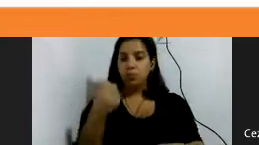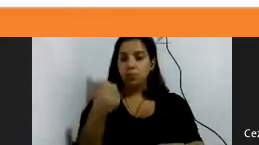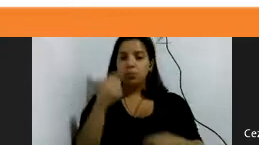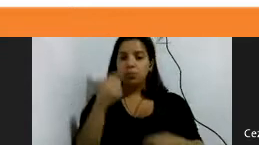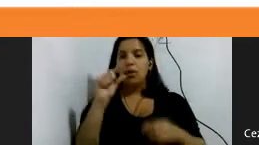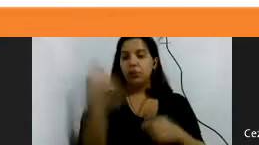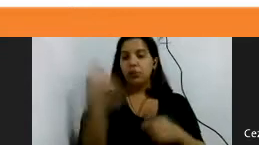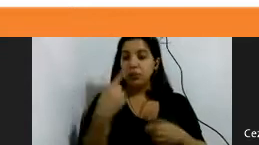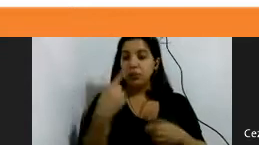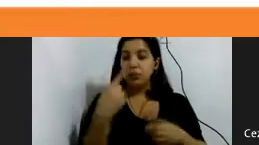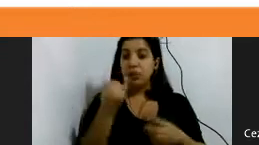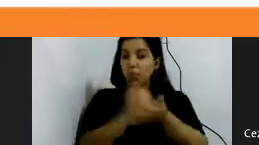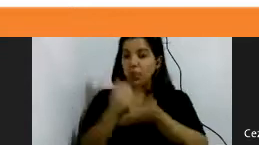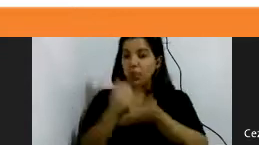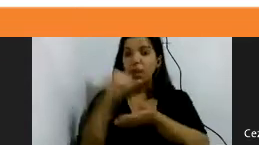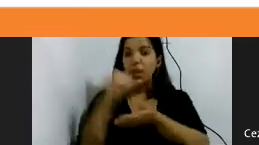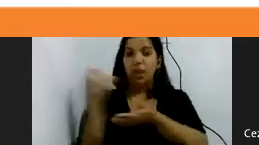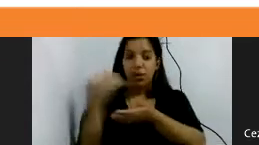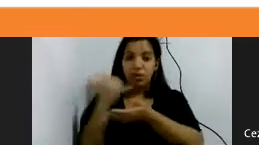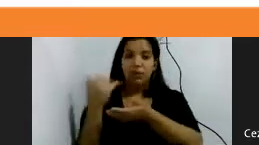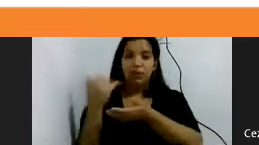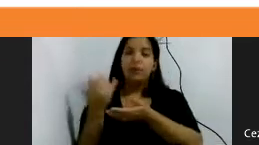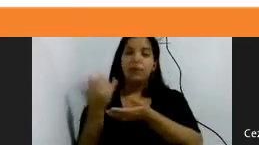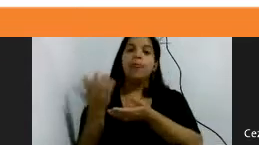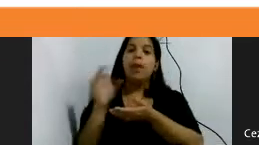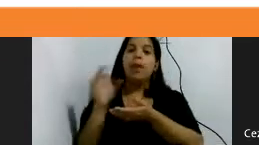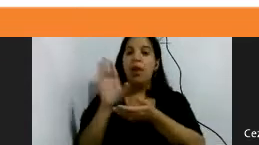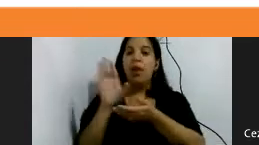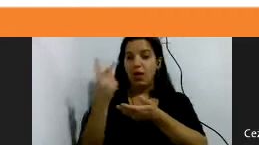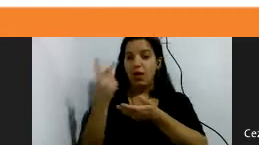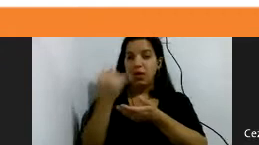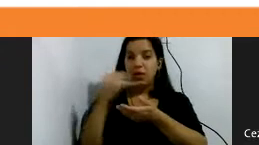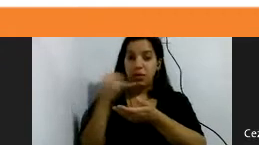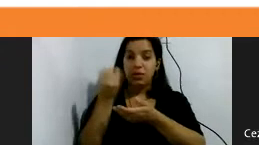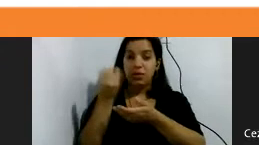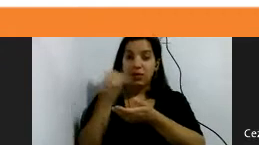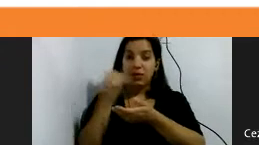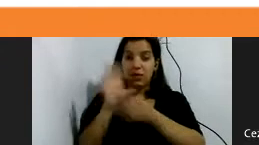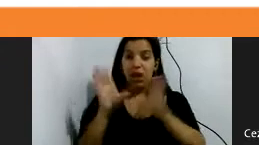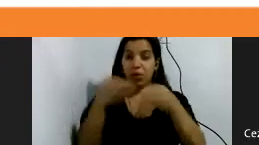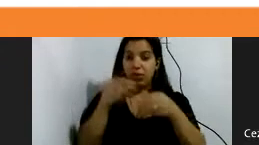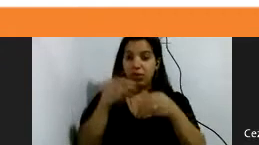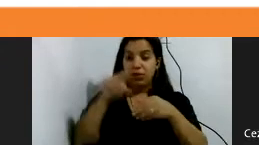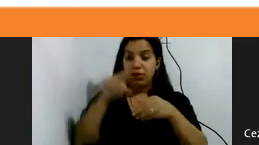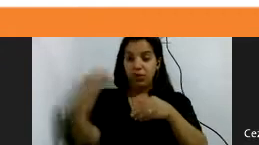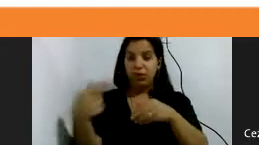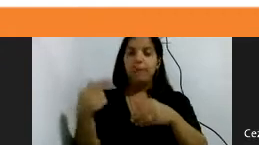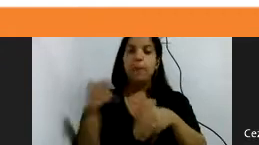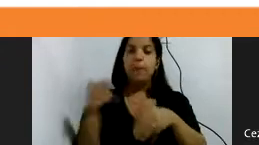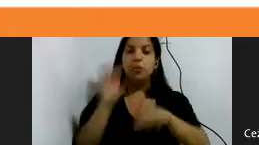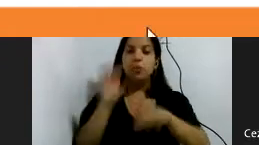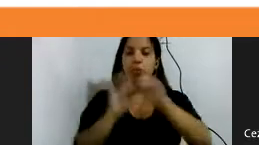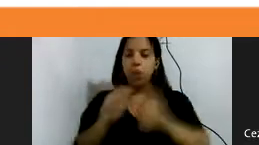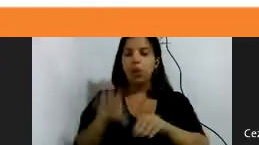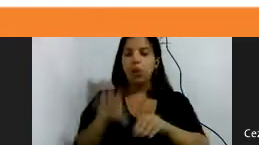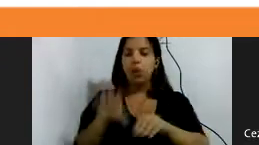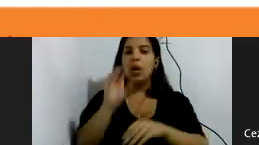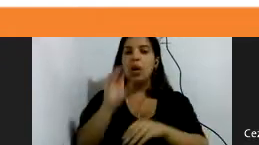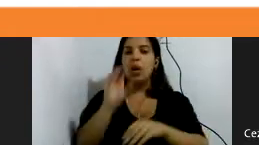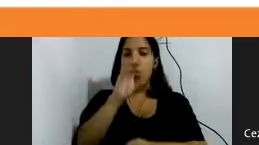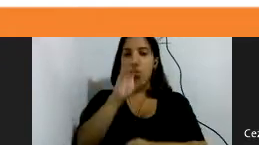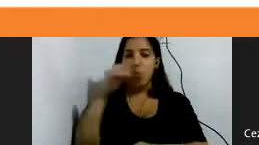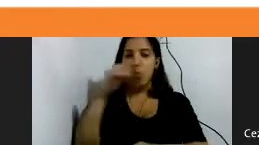centrifuga. Se continuar negativo, então ele é RH negativo. Se ele aglutinar depois que a gente coloca o soro de Coombs,